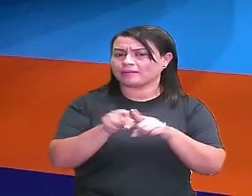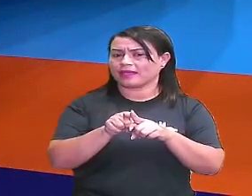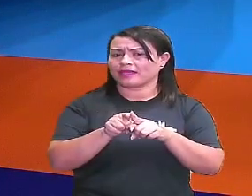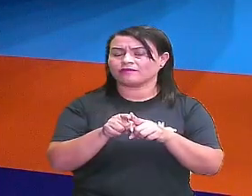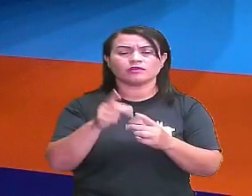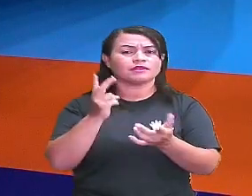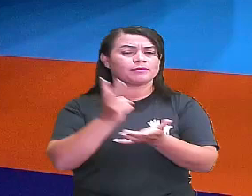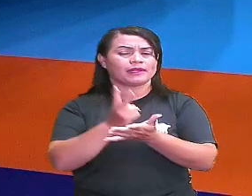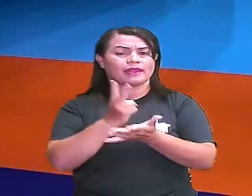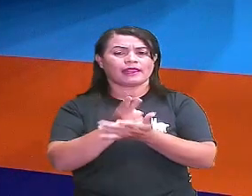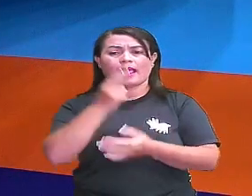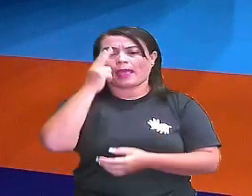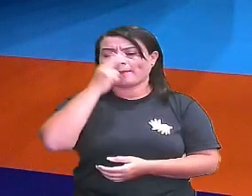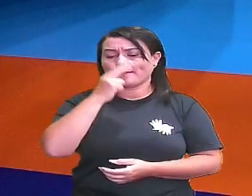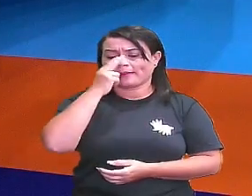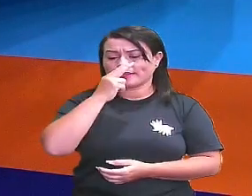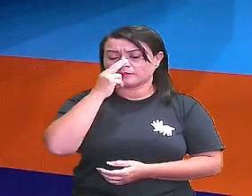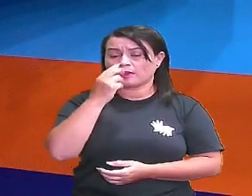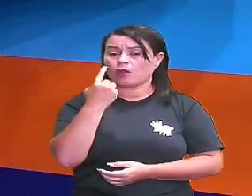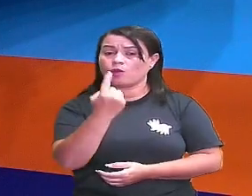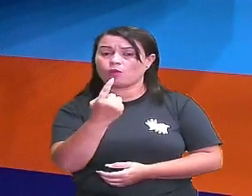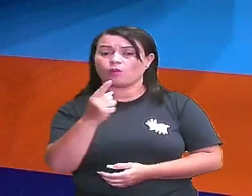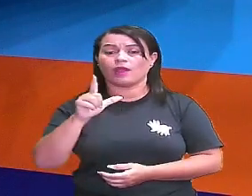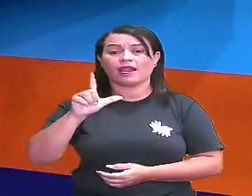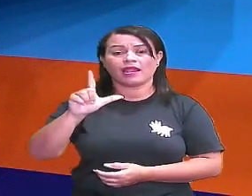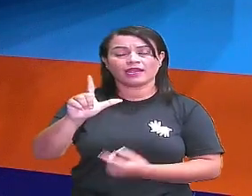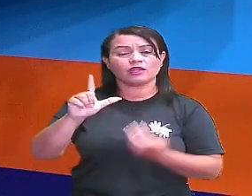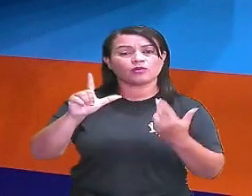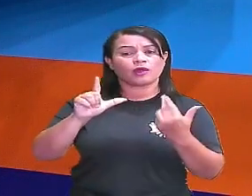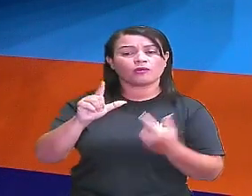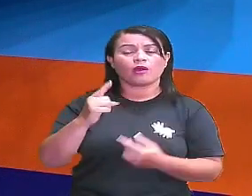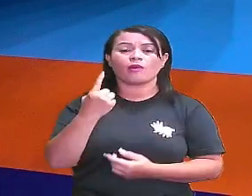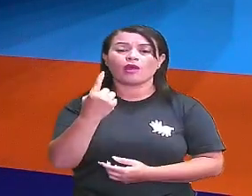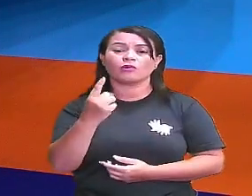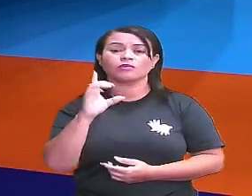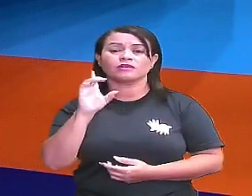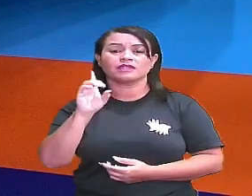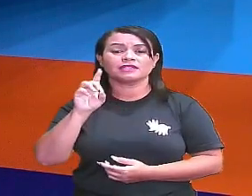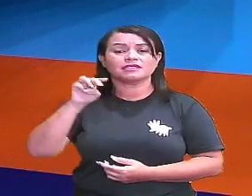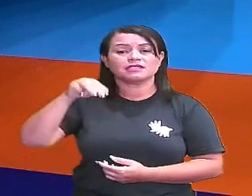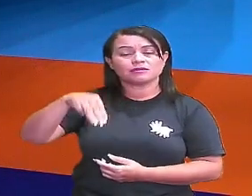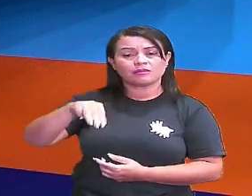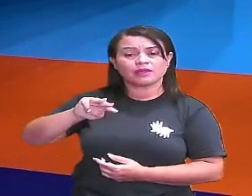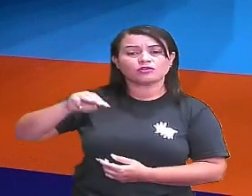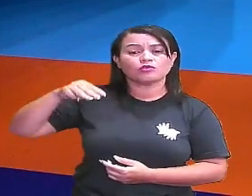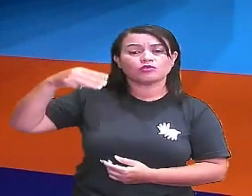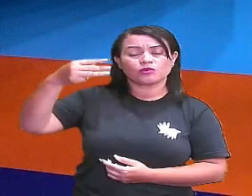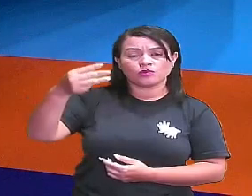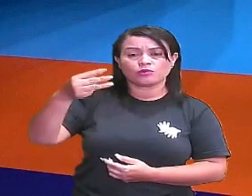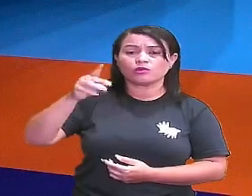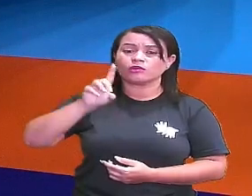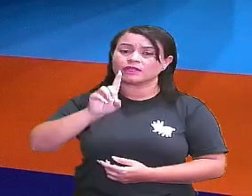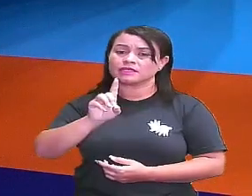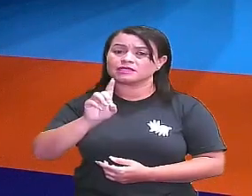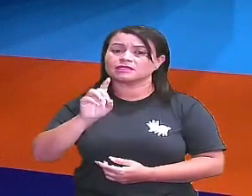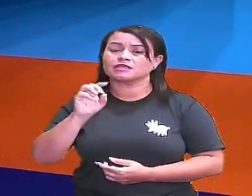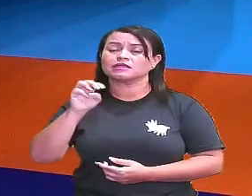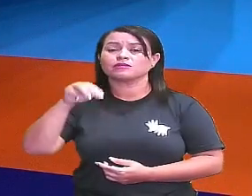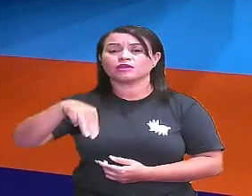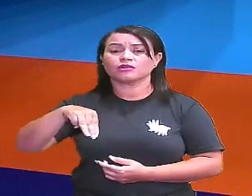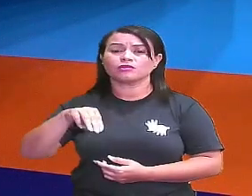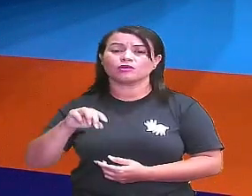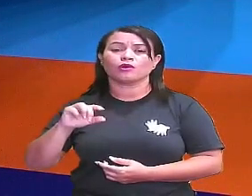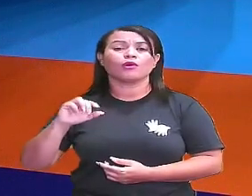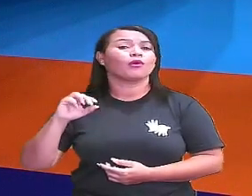sempre vão ter essa relação. 1 litro é igual a 1 decímetro cúbico, ou 1 decímetro cúbico igual a 1